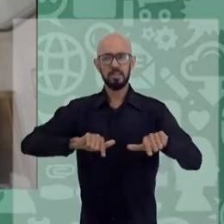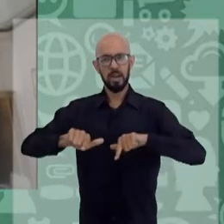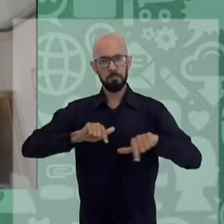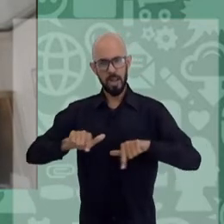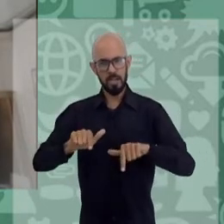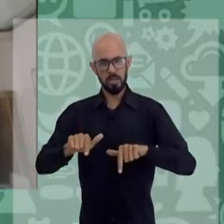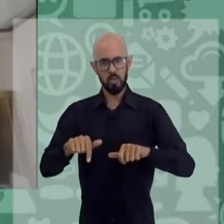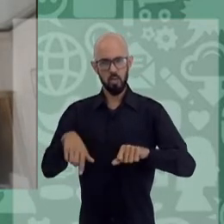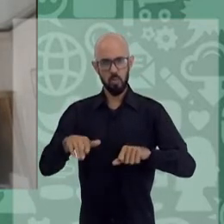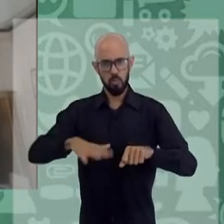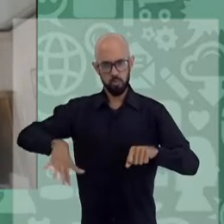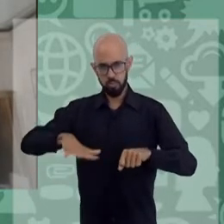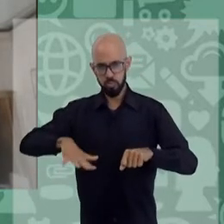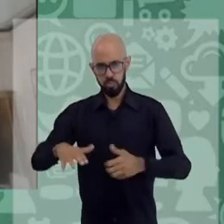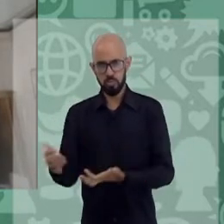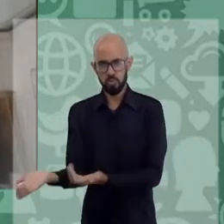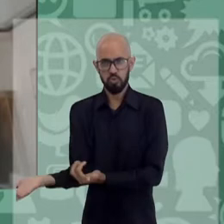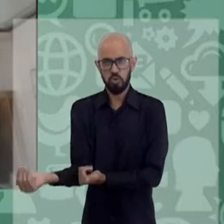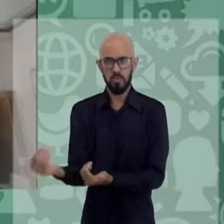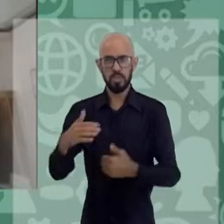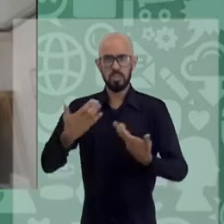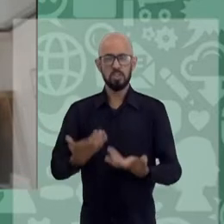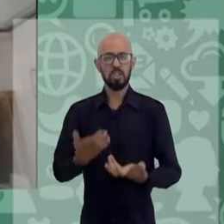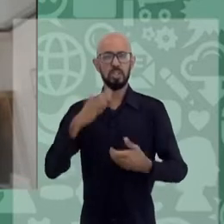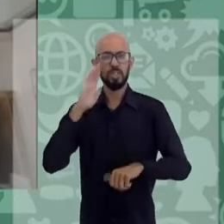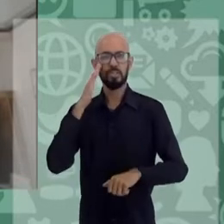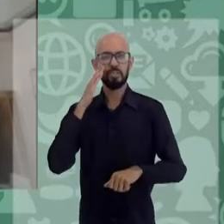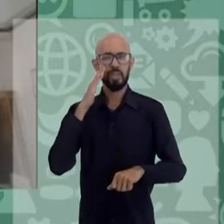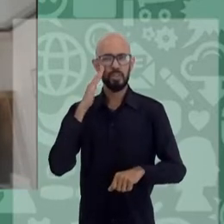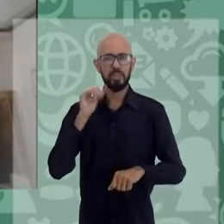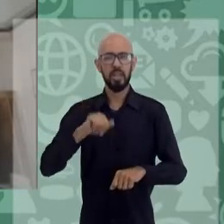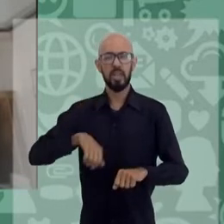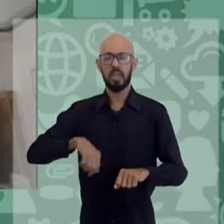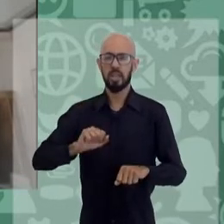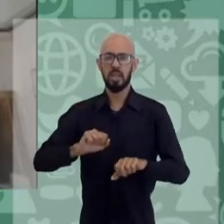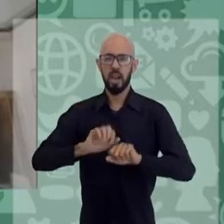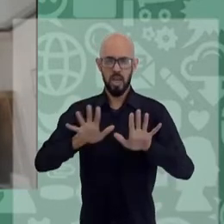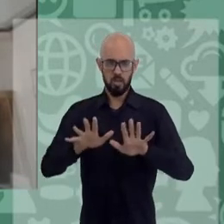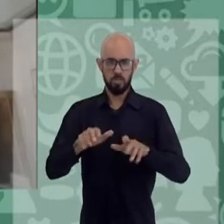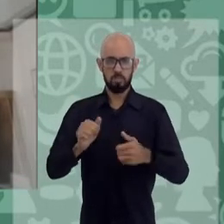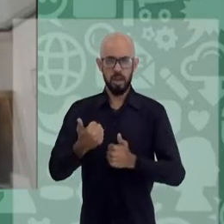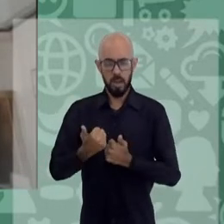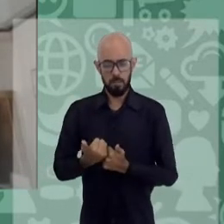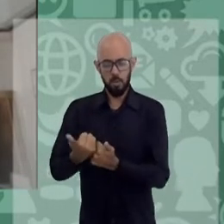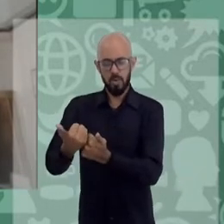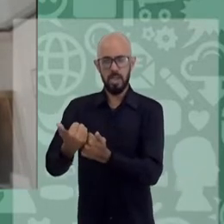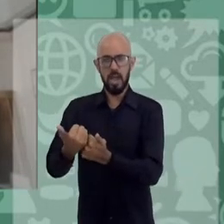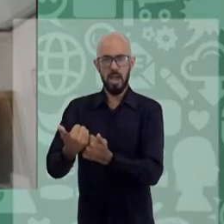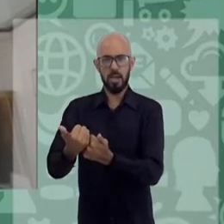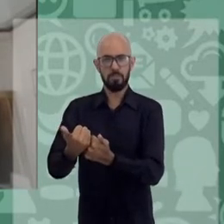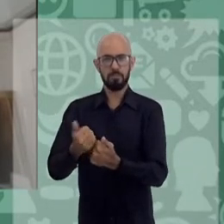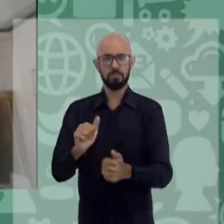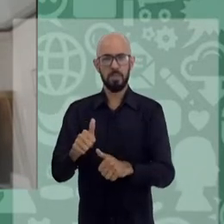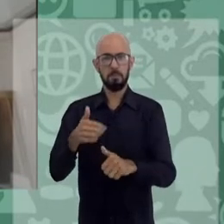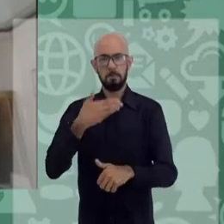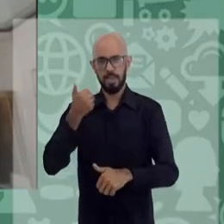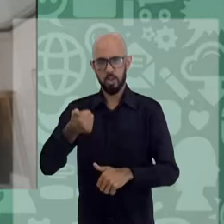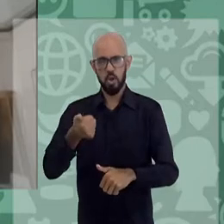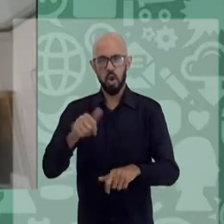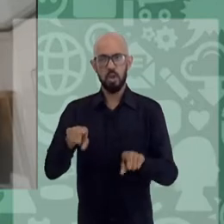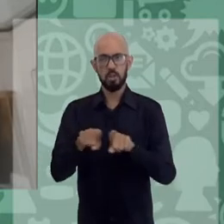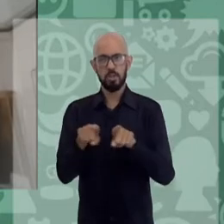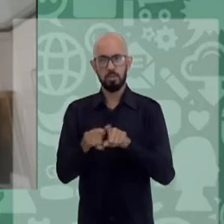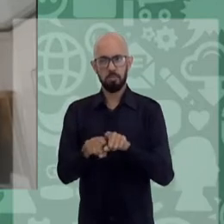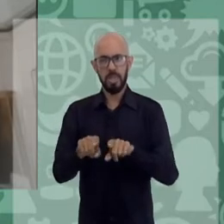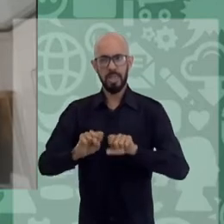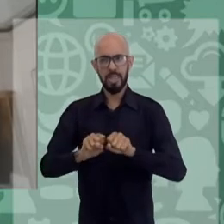e a gente quer entender, a gente quis entender, na verdade, conseguir ter uma leitura, até para apoiá-los de uma maneira melhor, né?